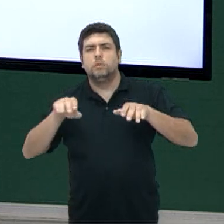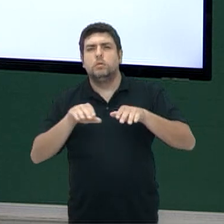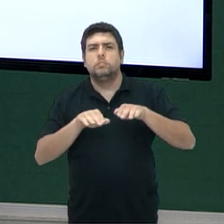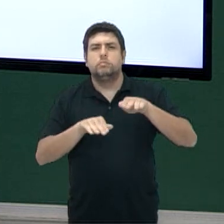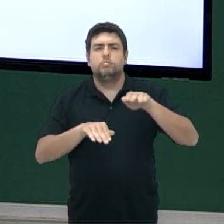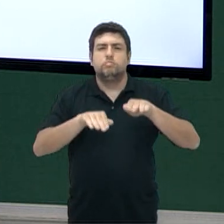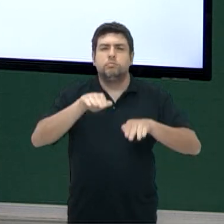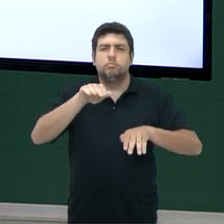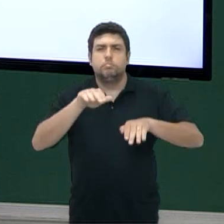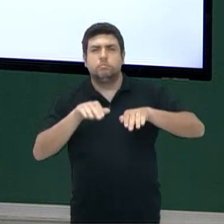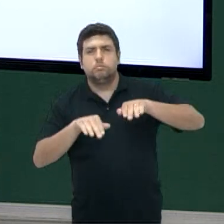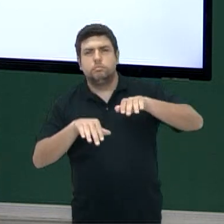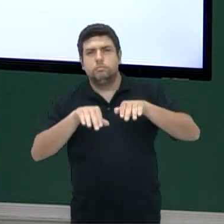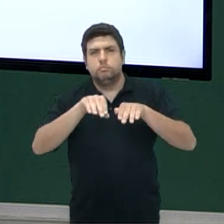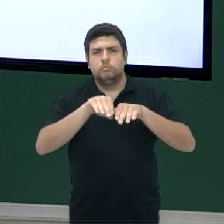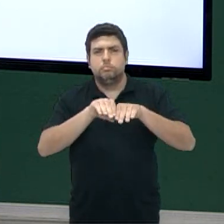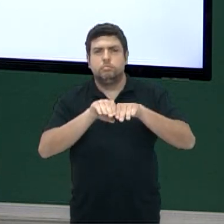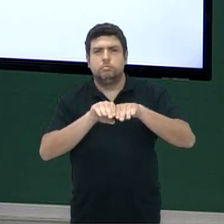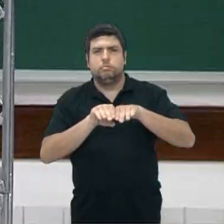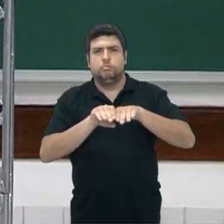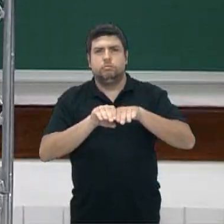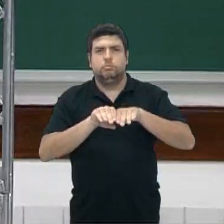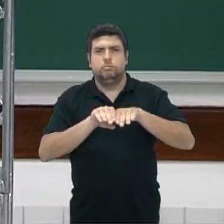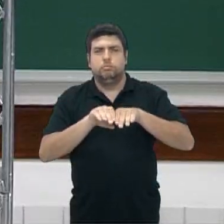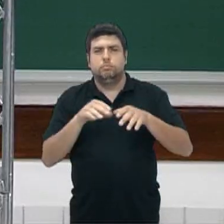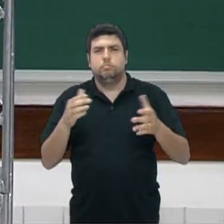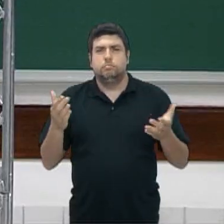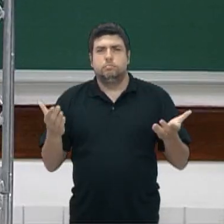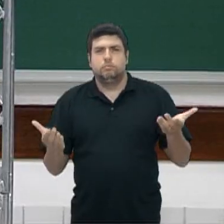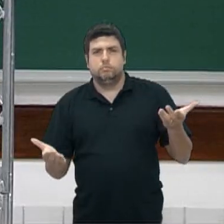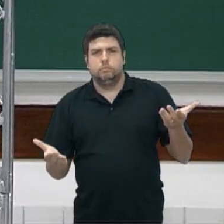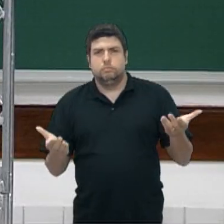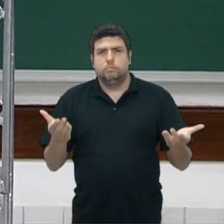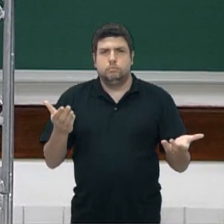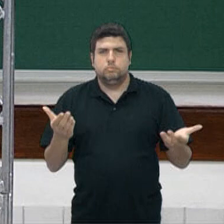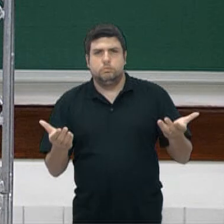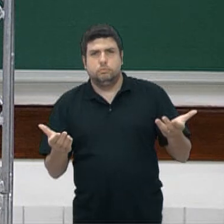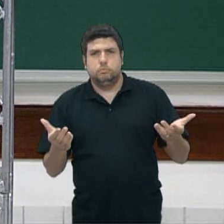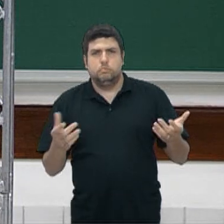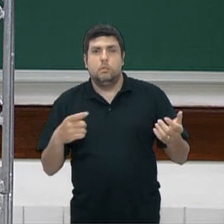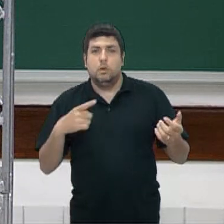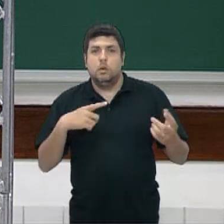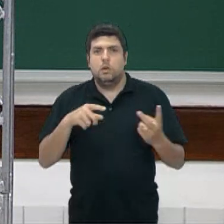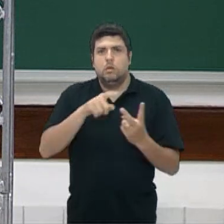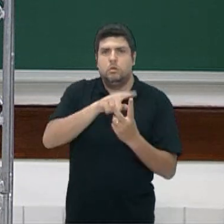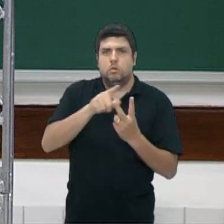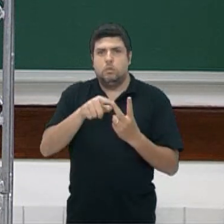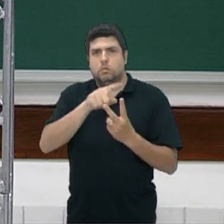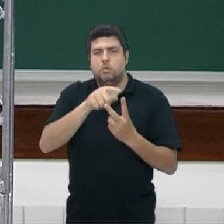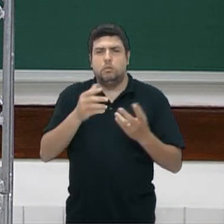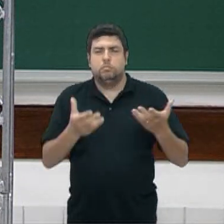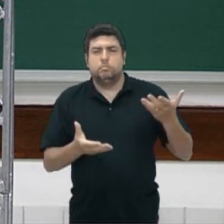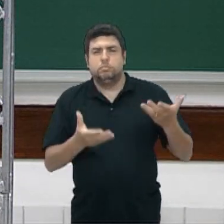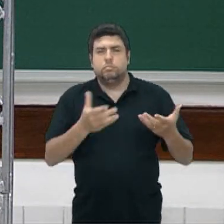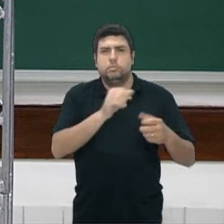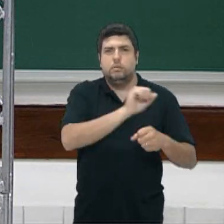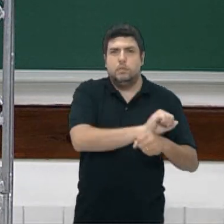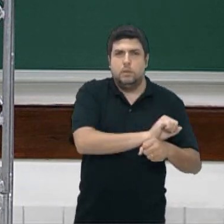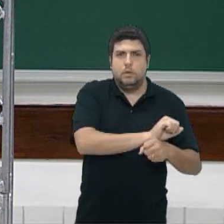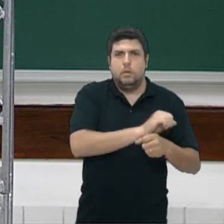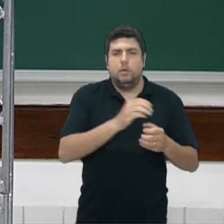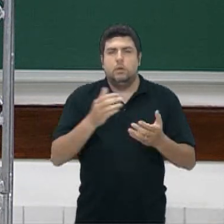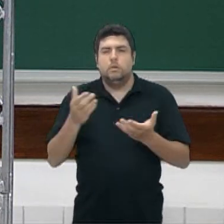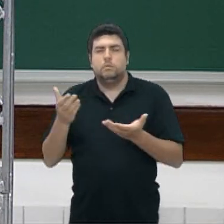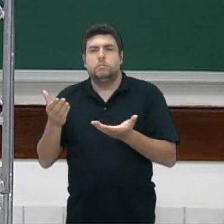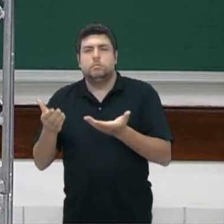é repouso, ou equilíbrio dinâmico, quando nós temos o chamado movimento retilíneo e